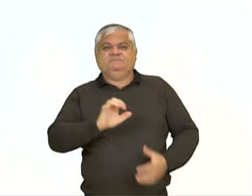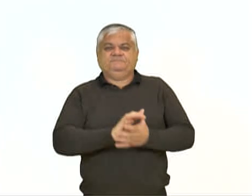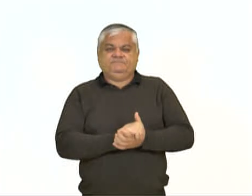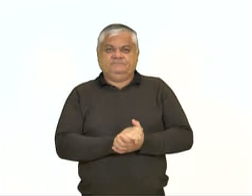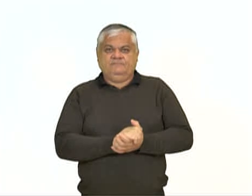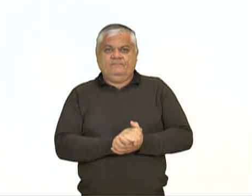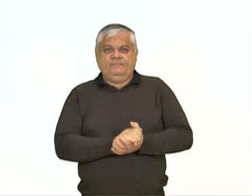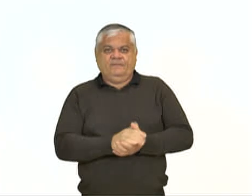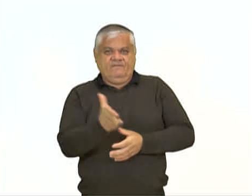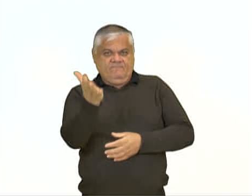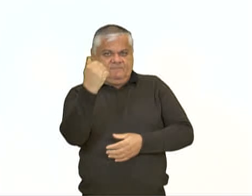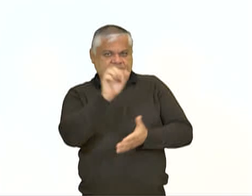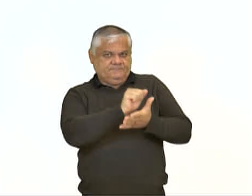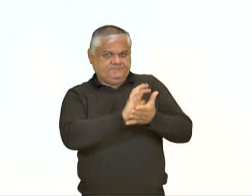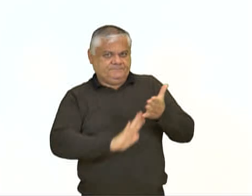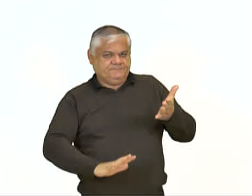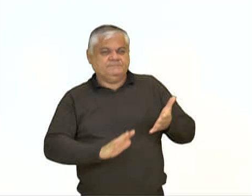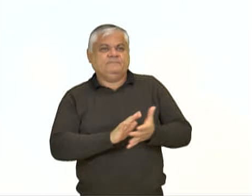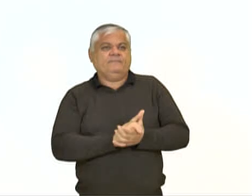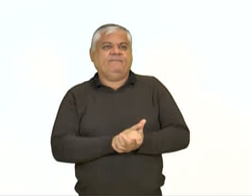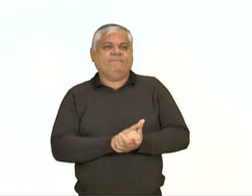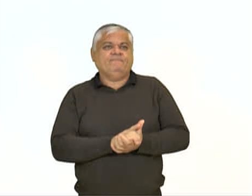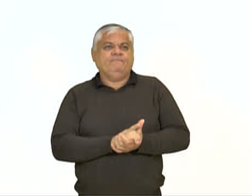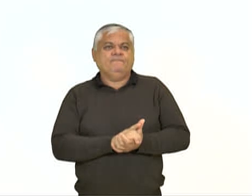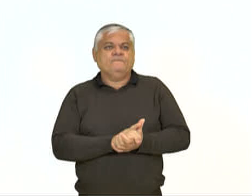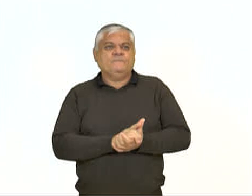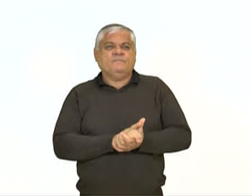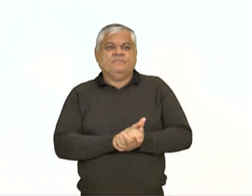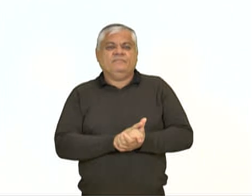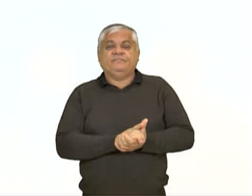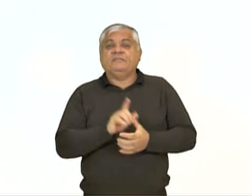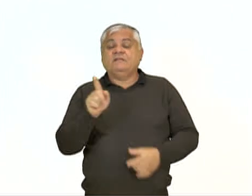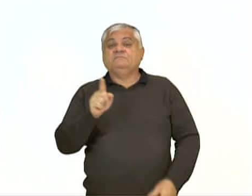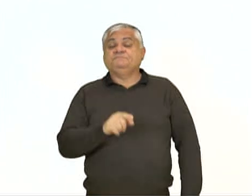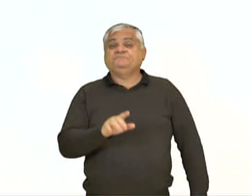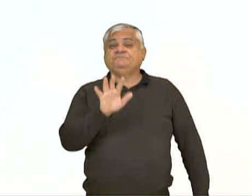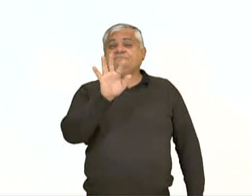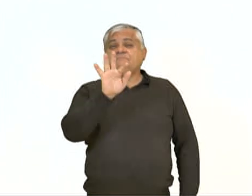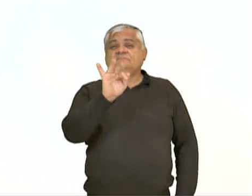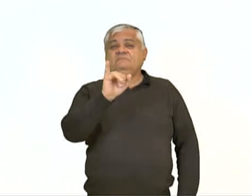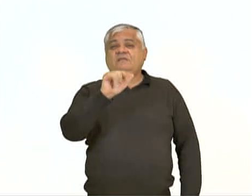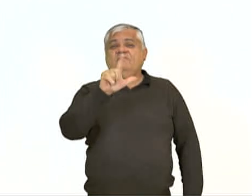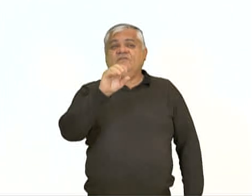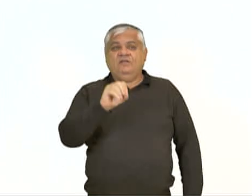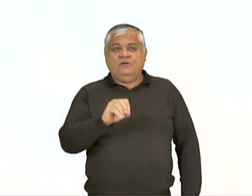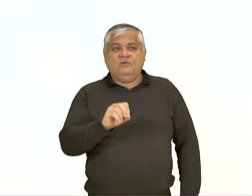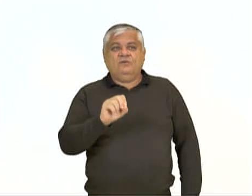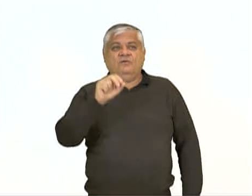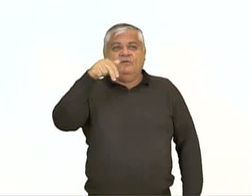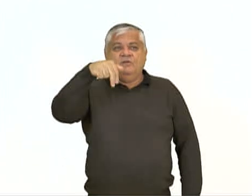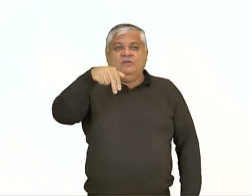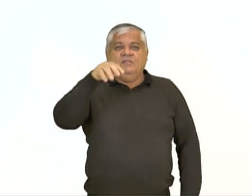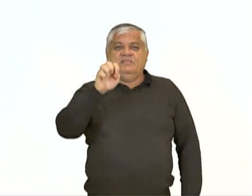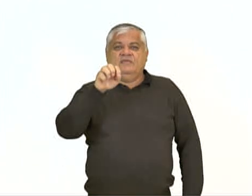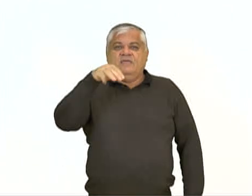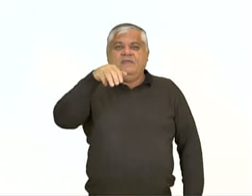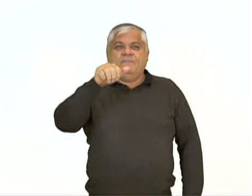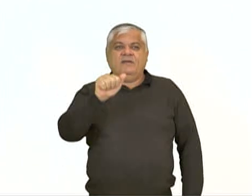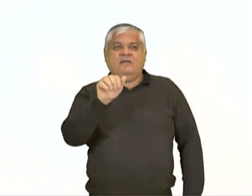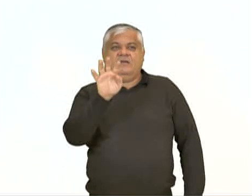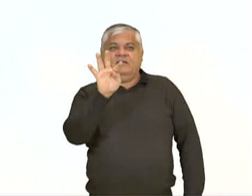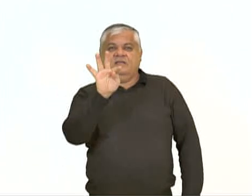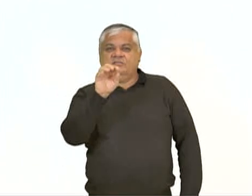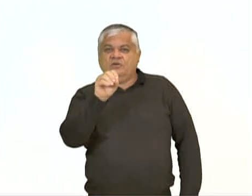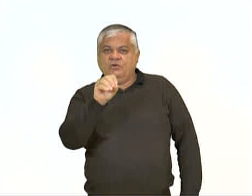Vamos fazer uma atividade? Vem comigo. Falando do filo nematóide, filo nematóda, faz parte de uma das